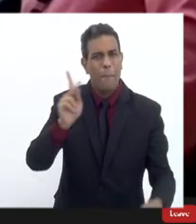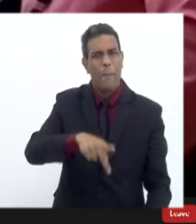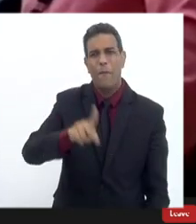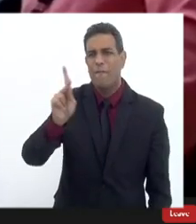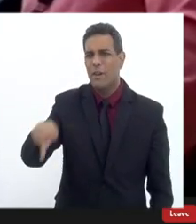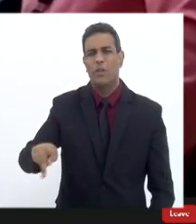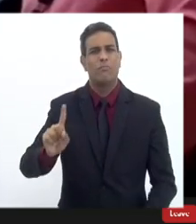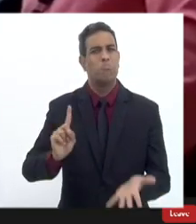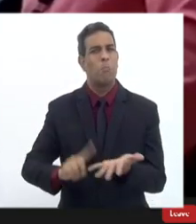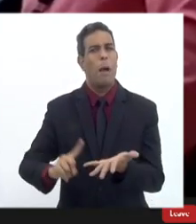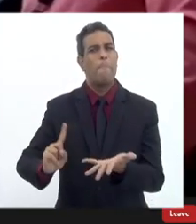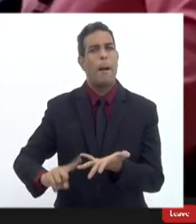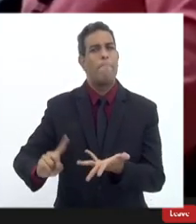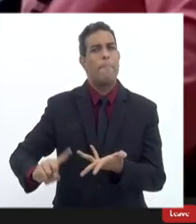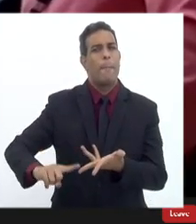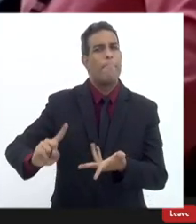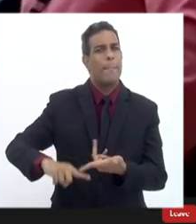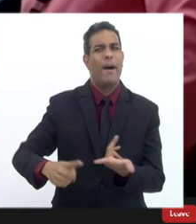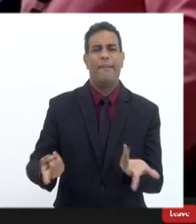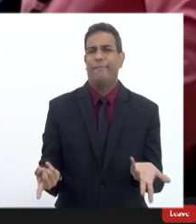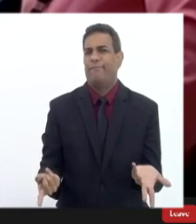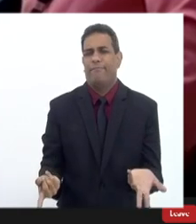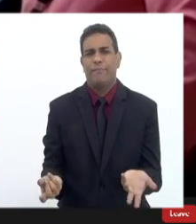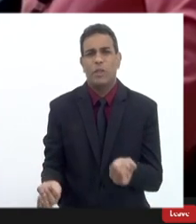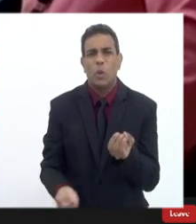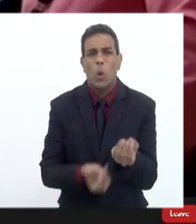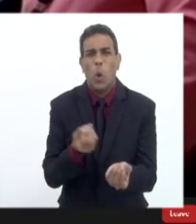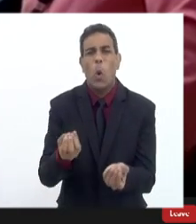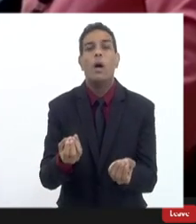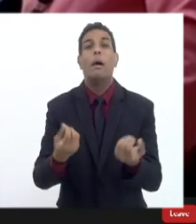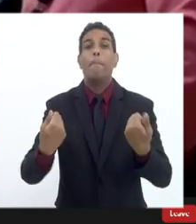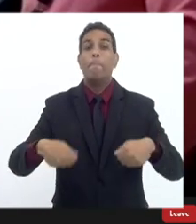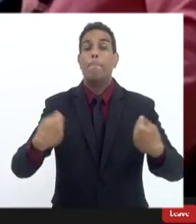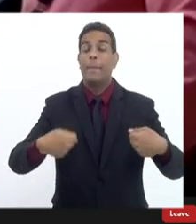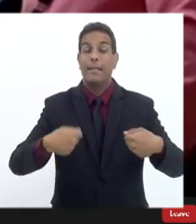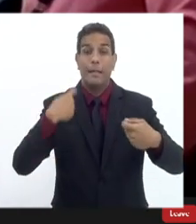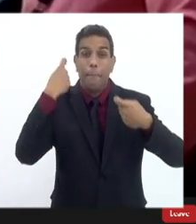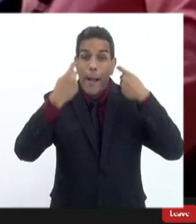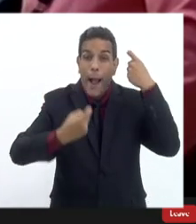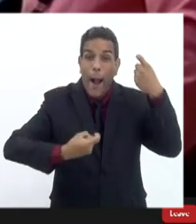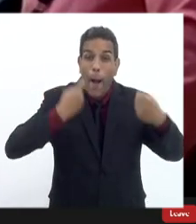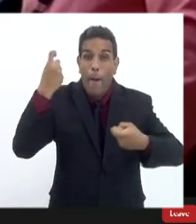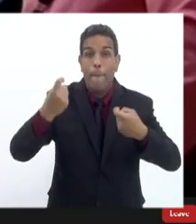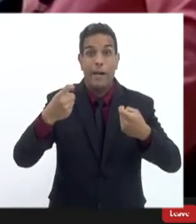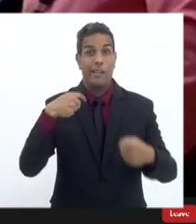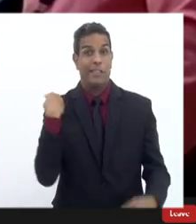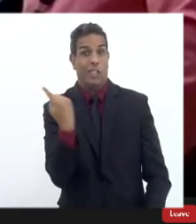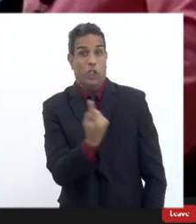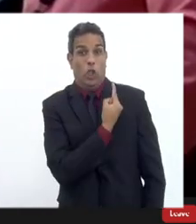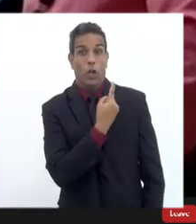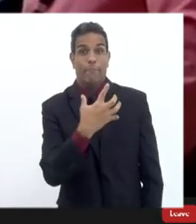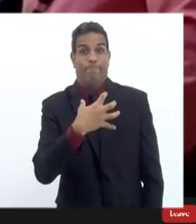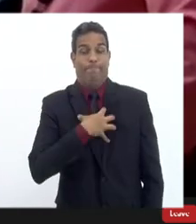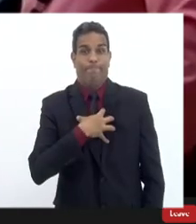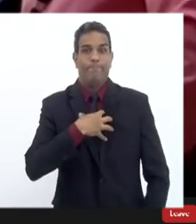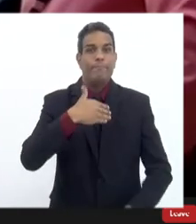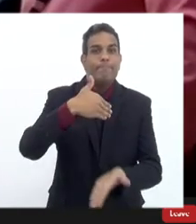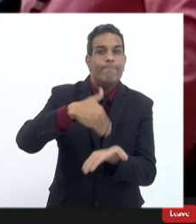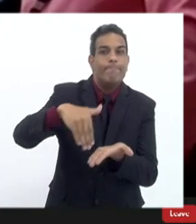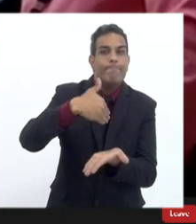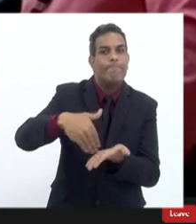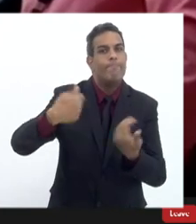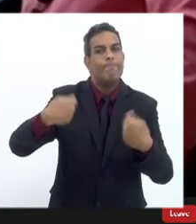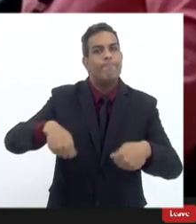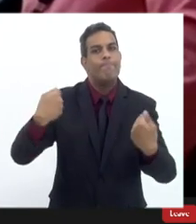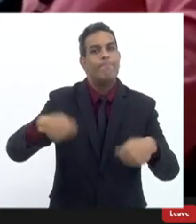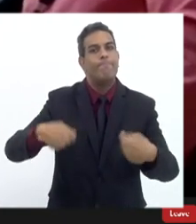Guilherme, pela Elisângela, tem toda uma preocupação da secretaria, questão da busca ativa,